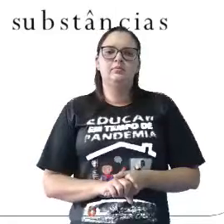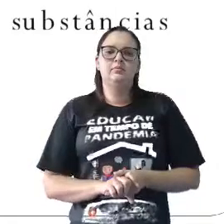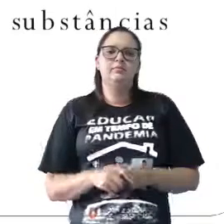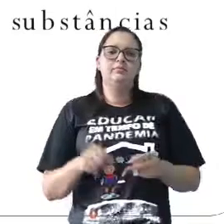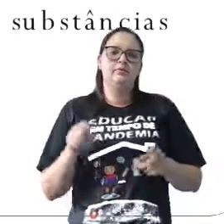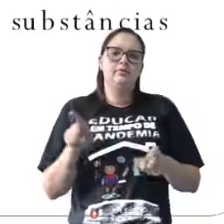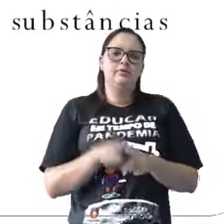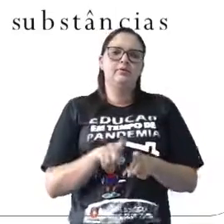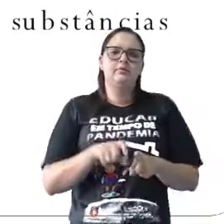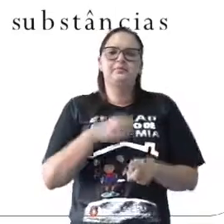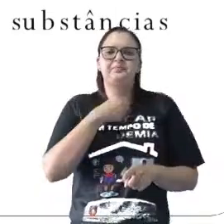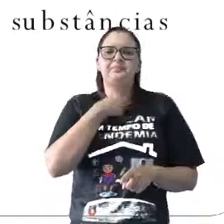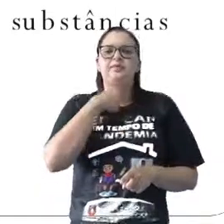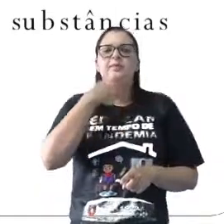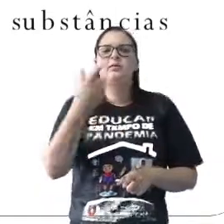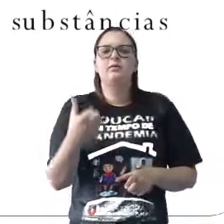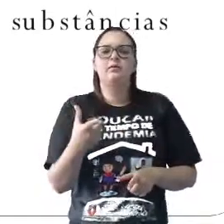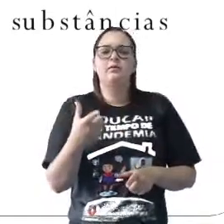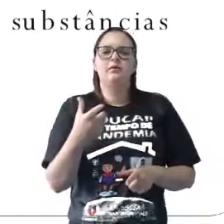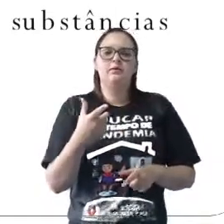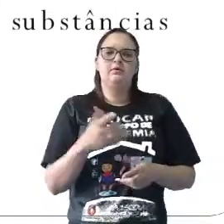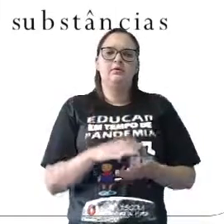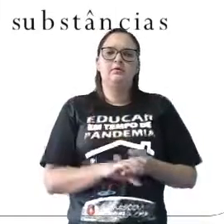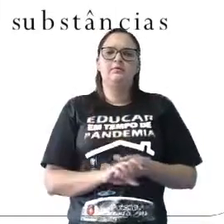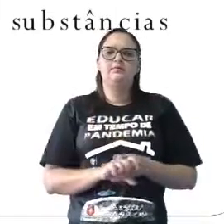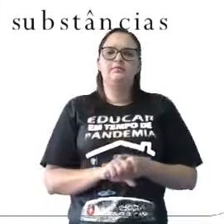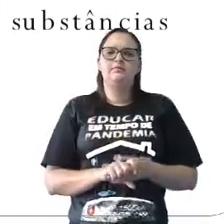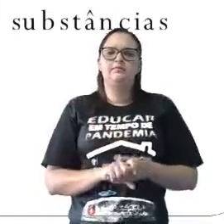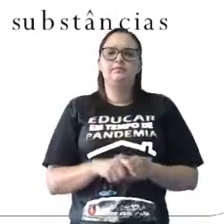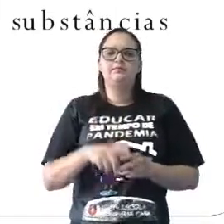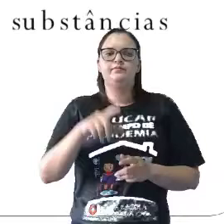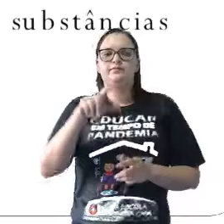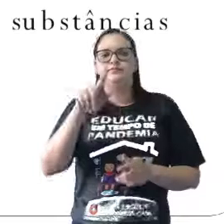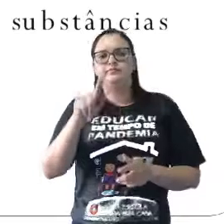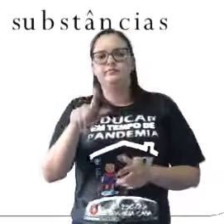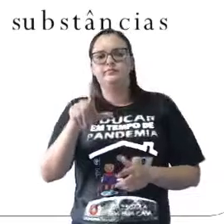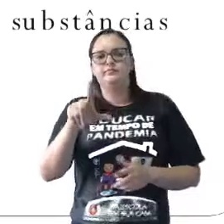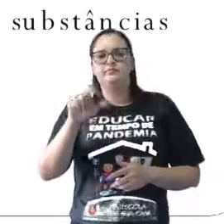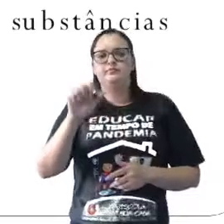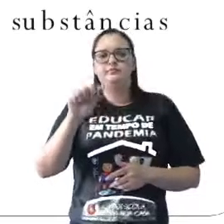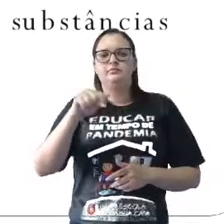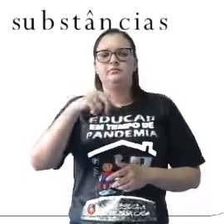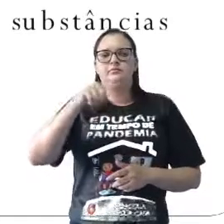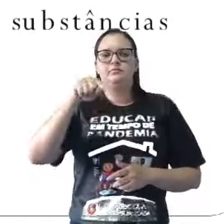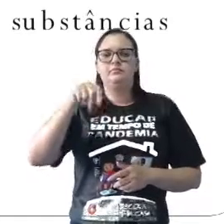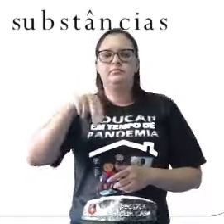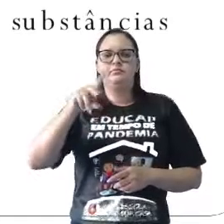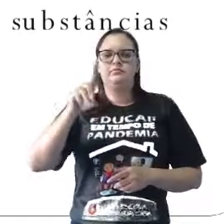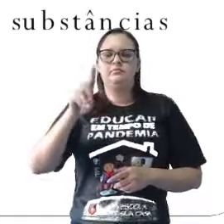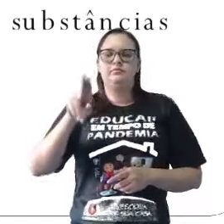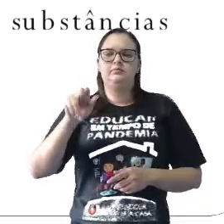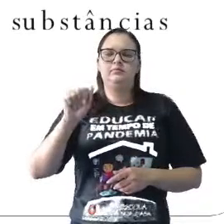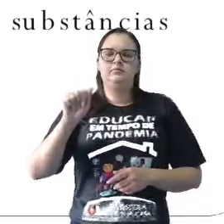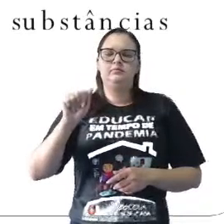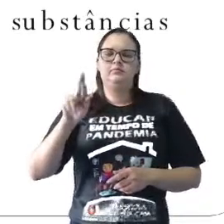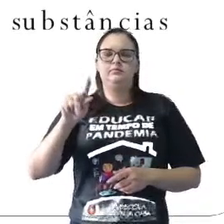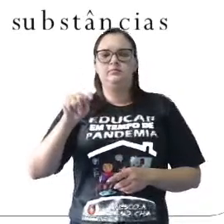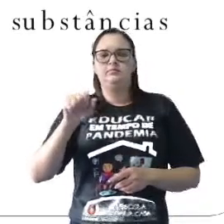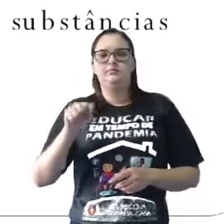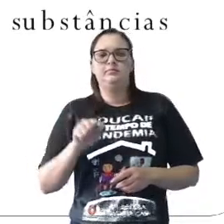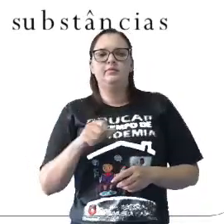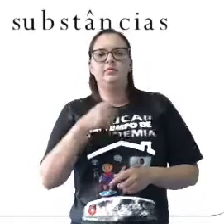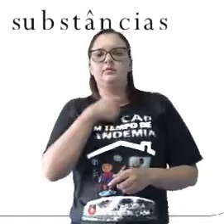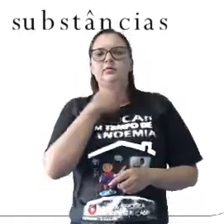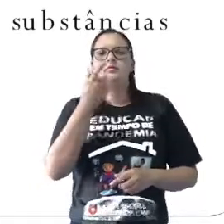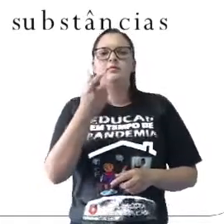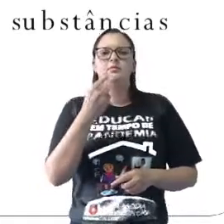porque elas lançam essas substâncias, essas glândulas lançam essas substâncias que são a saliva para fora do